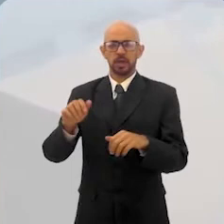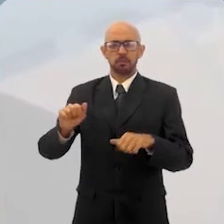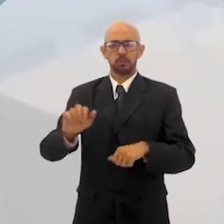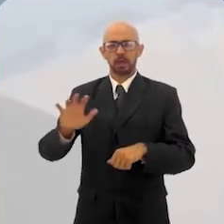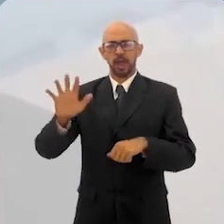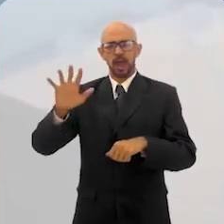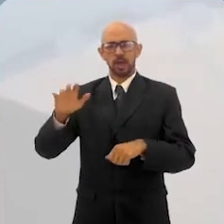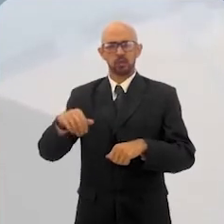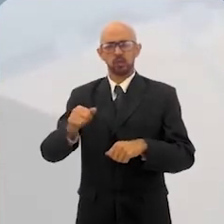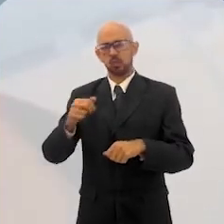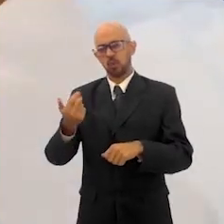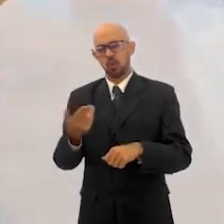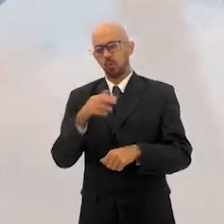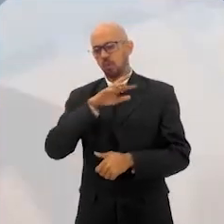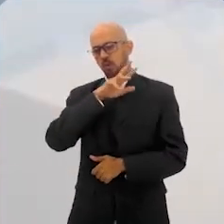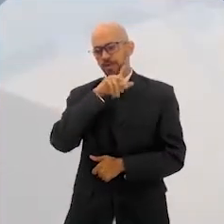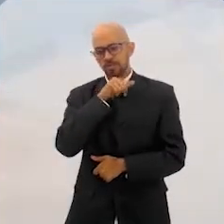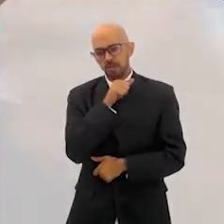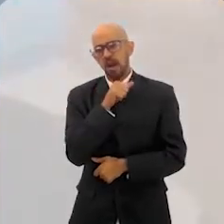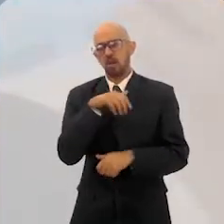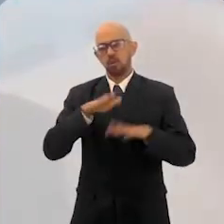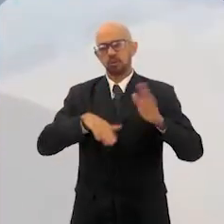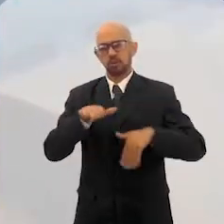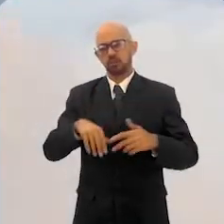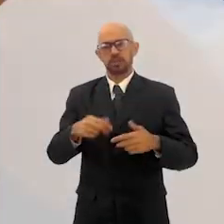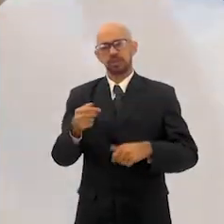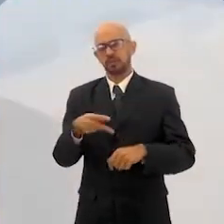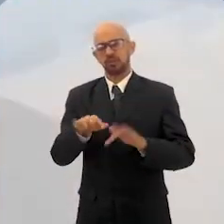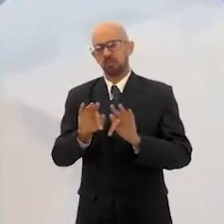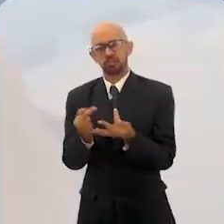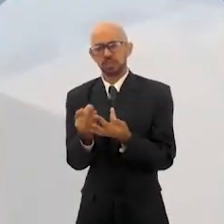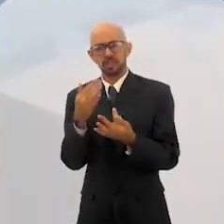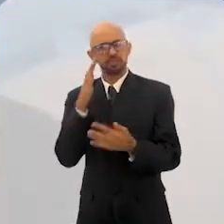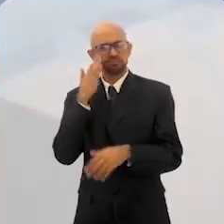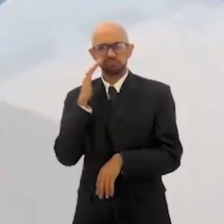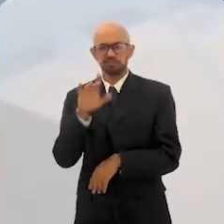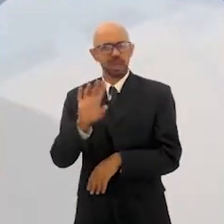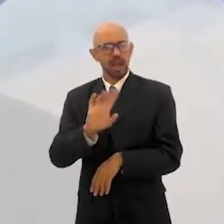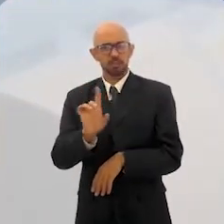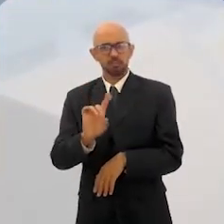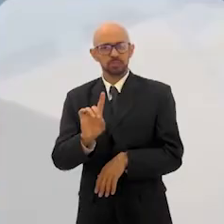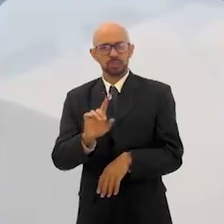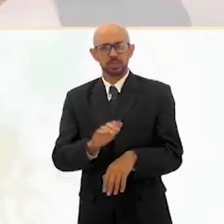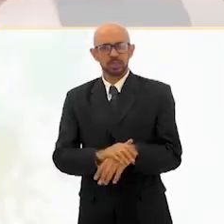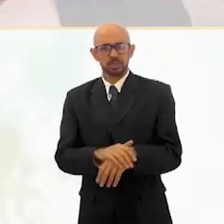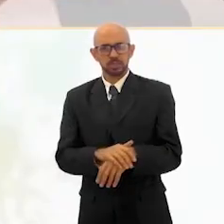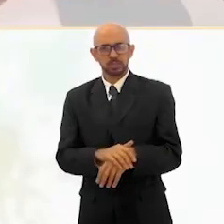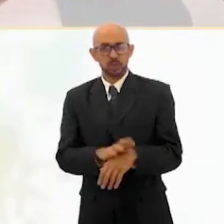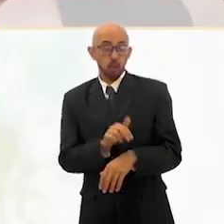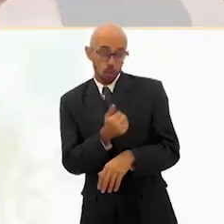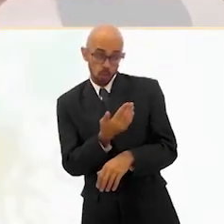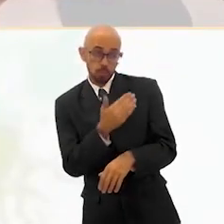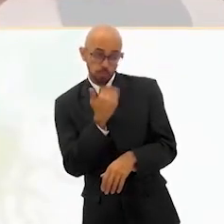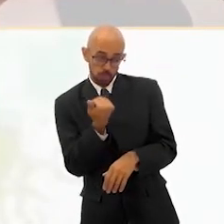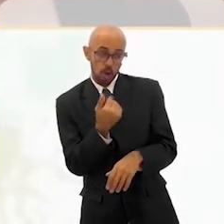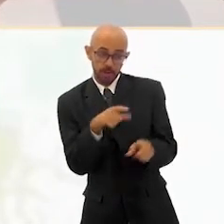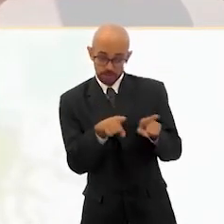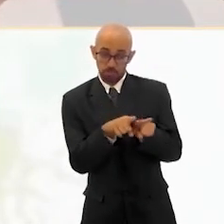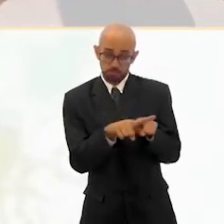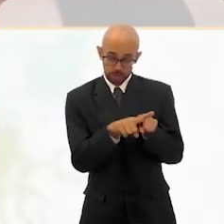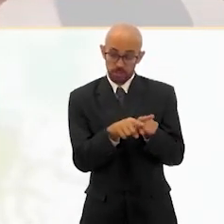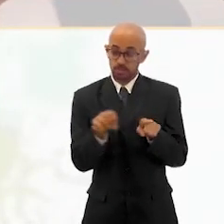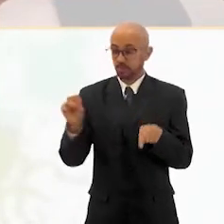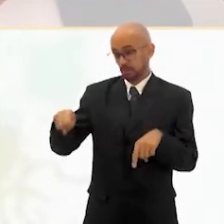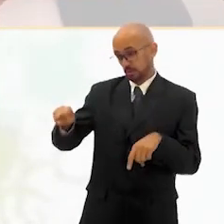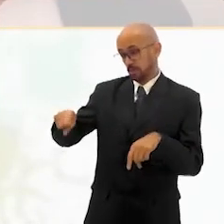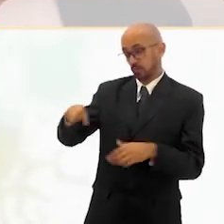seu pai não pode comprar. É um animal de estimação que talvez seus pais não entendam a importância desse animal. Então, assim, Ou eu que confesso que eu morre. E